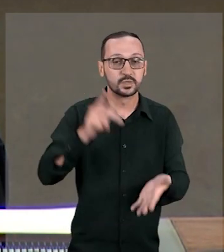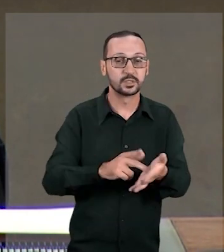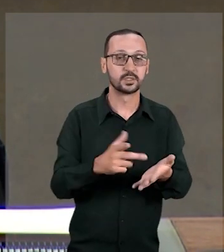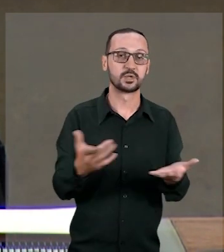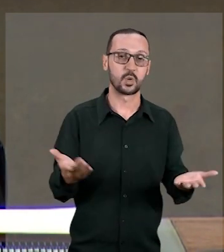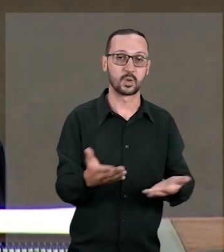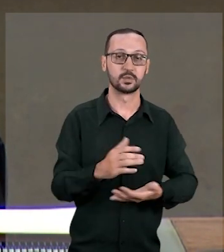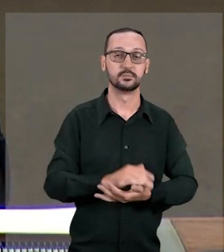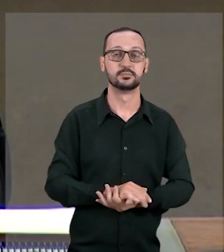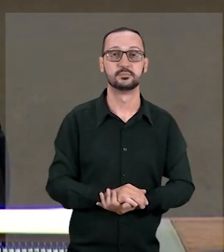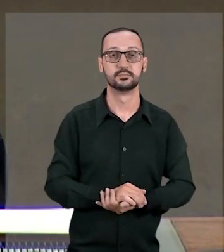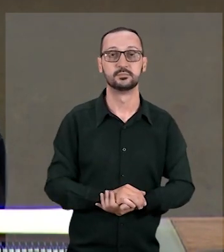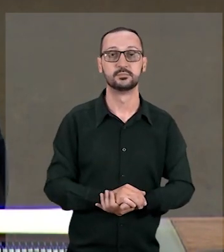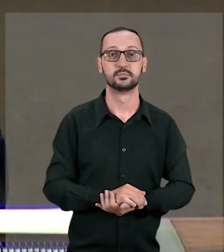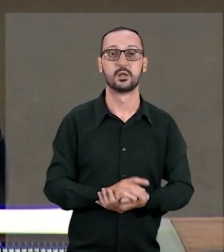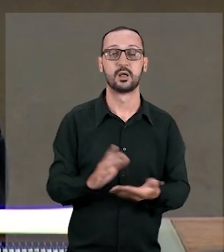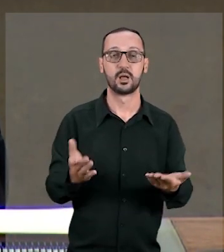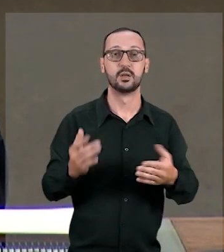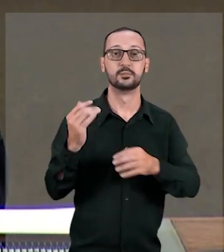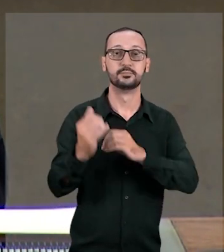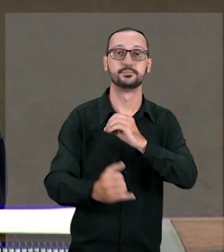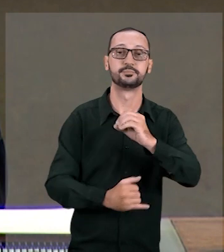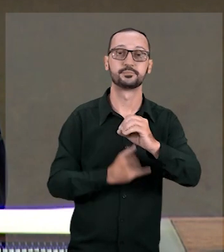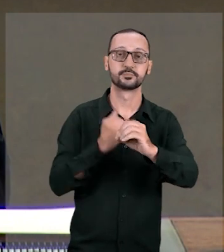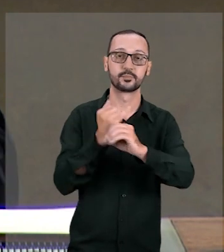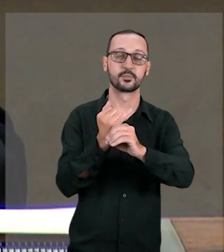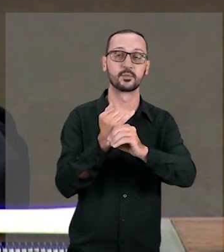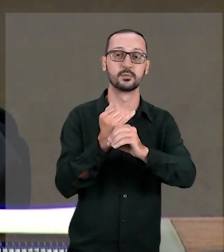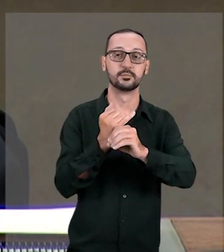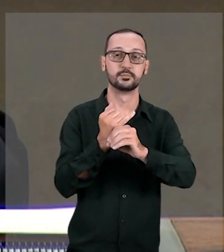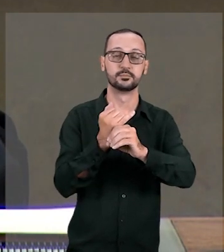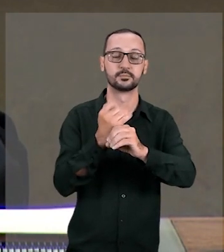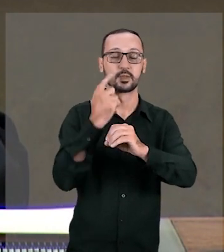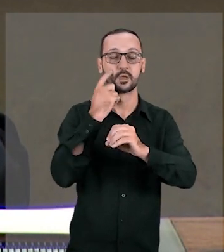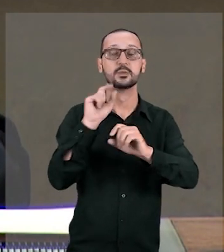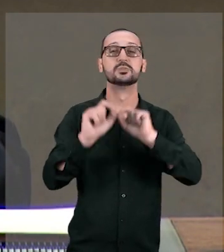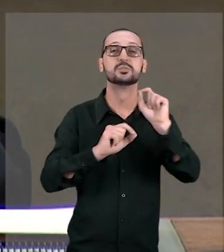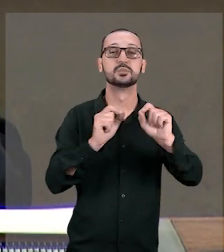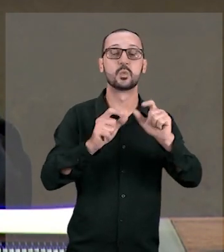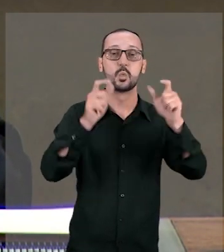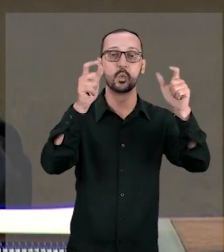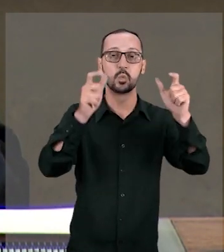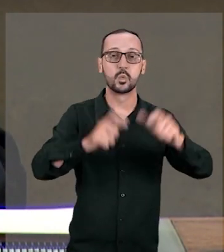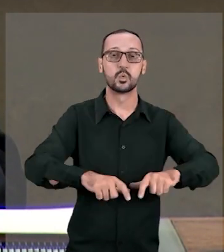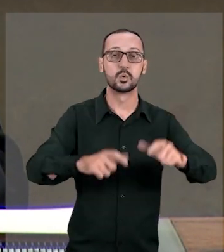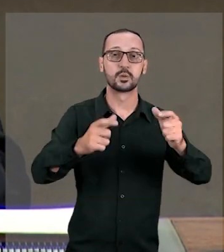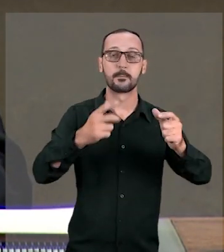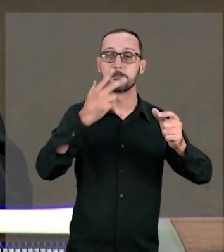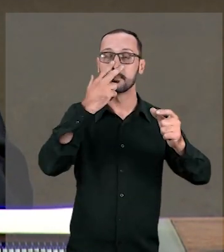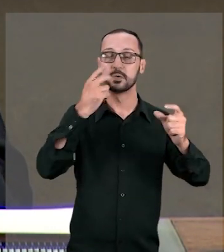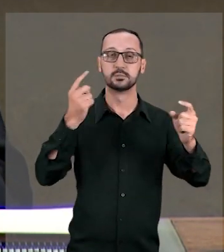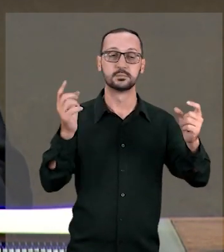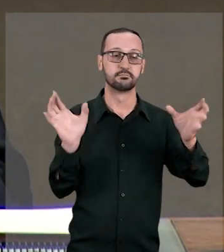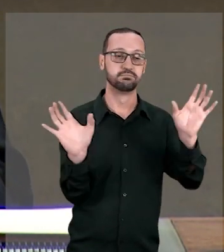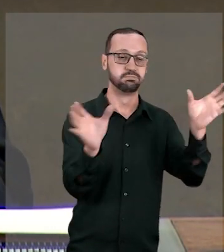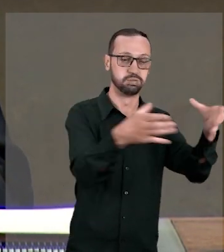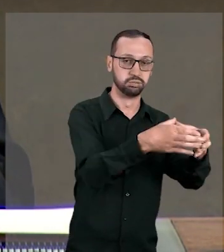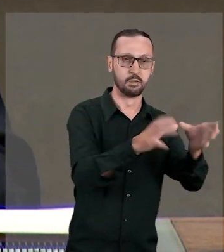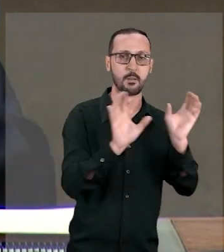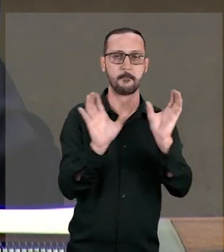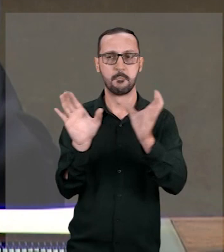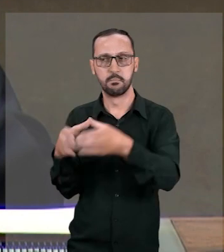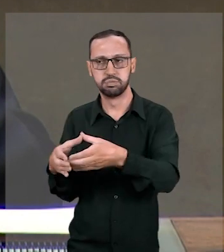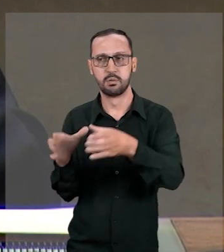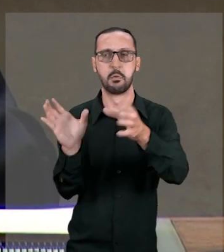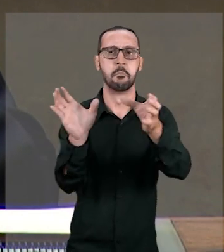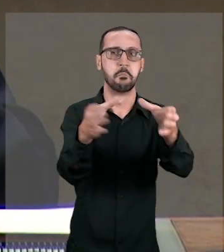neste momento, a internet, a fotografia do momento é de um espaço de enorme tribalização,